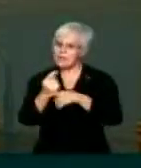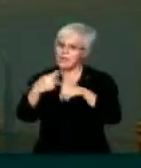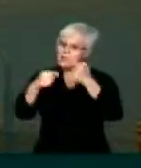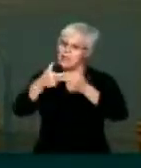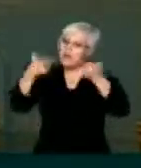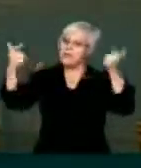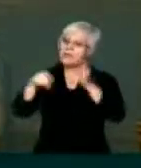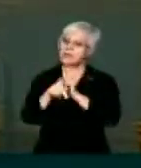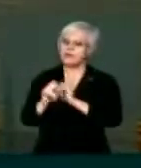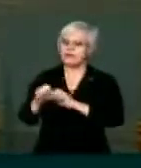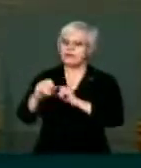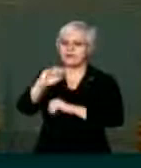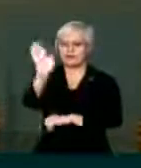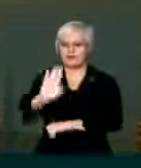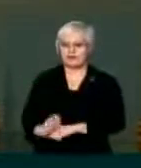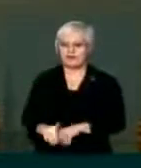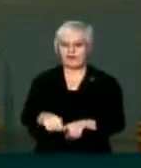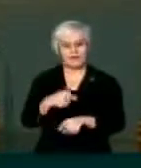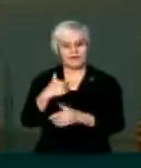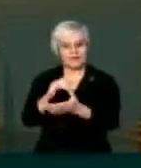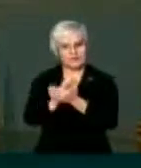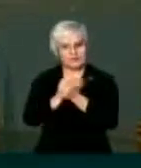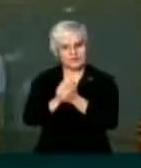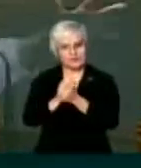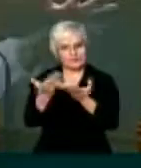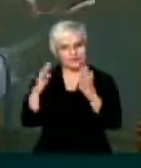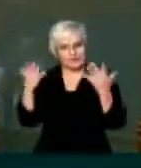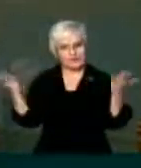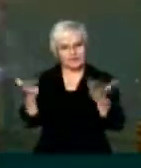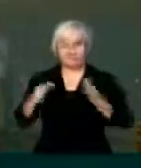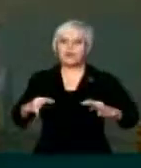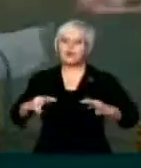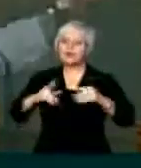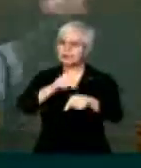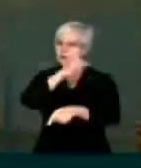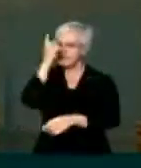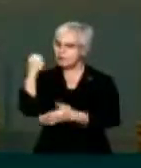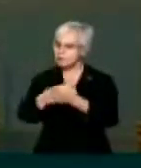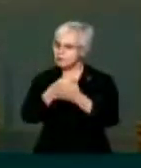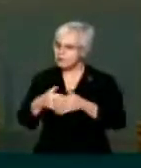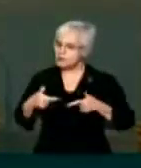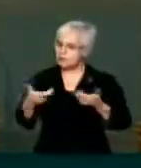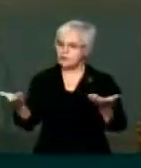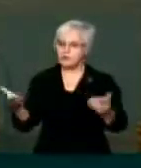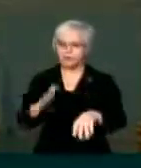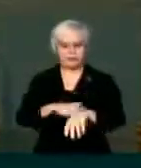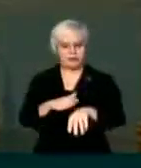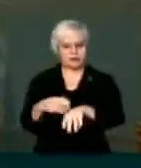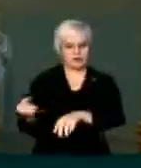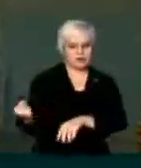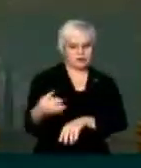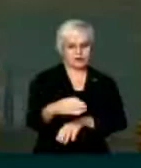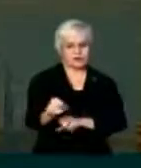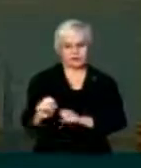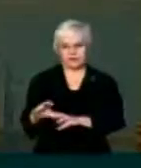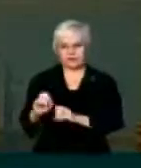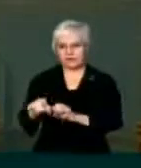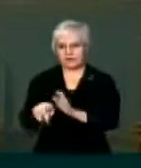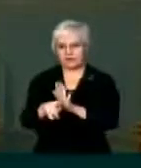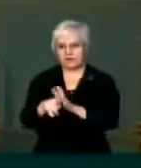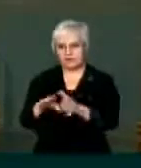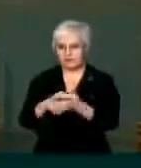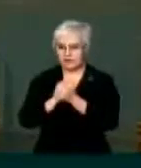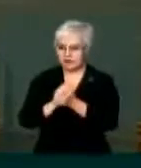educação brasileira. E quero saudar, nessa minha fala, a todos que lutaram por esse novo momento da educação. Abraçar